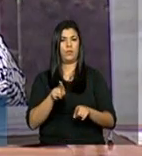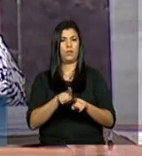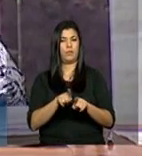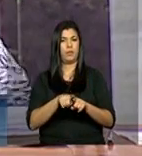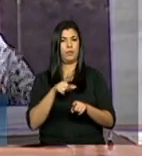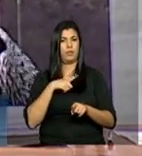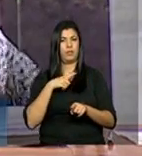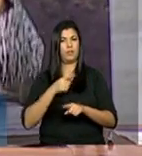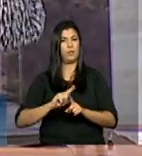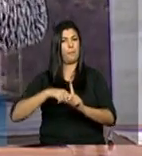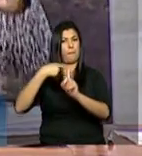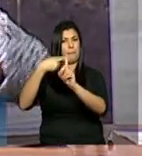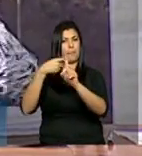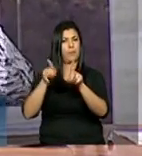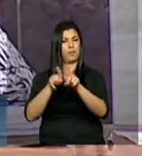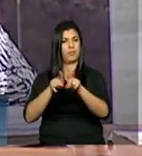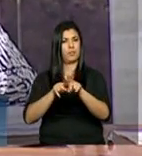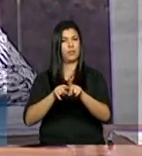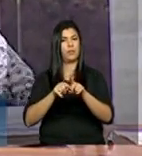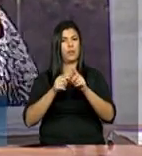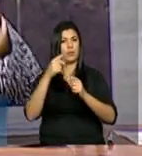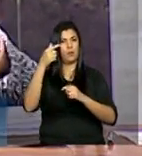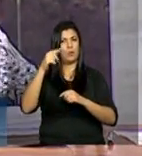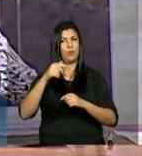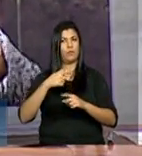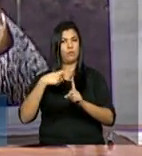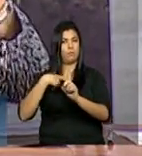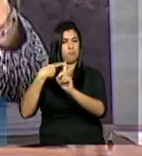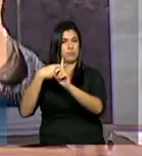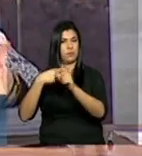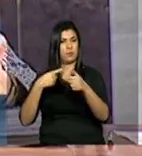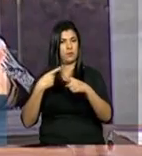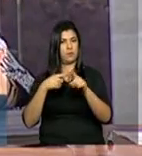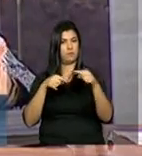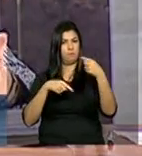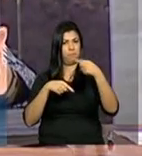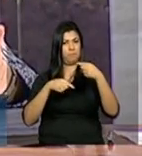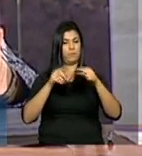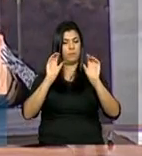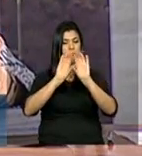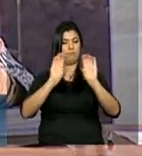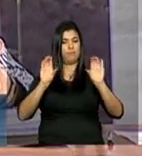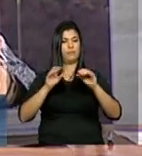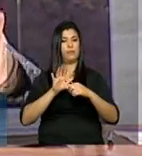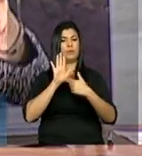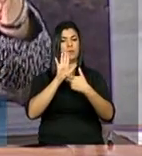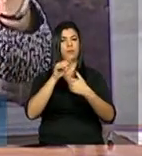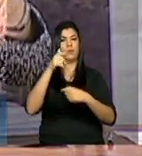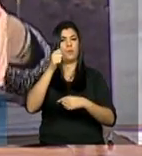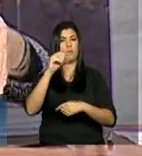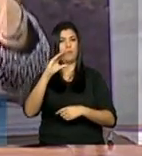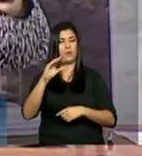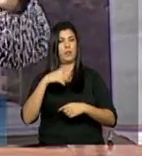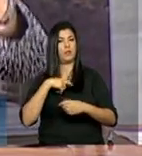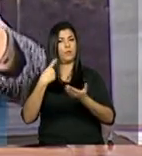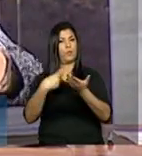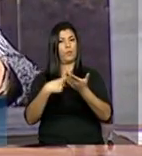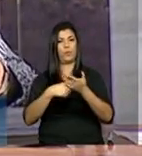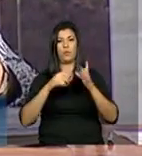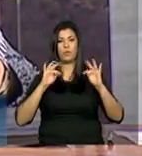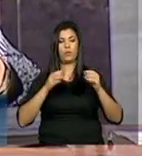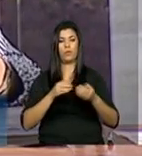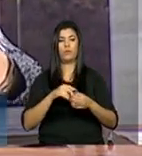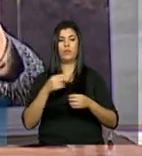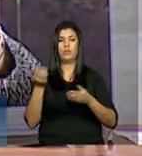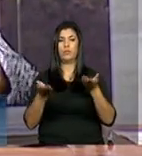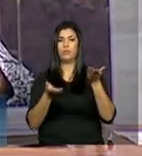divisor. Tá certo? Os dois valores estão em cima e embaixo, portanto, proporcionais, porque quando a gente colocou no PAC, o compromisso era